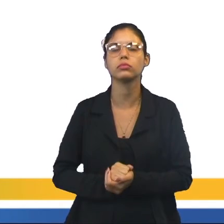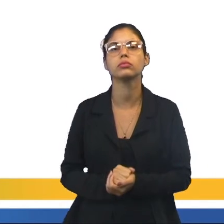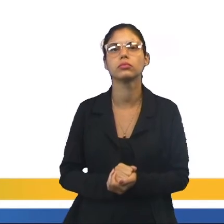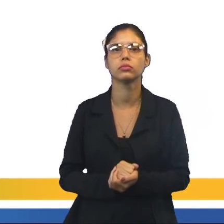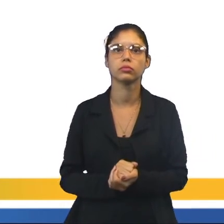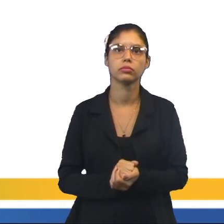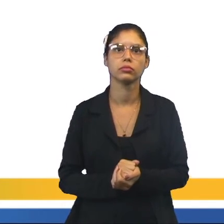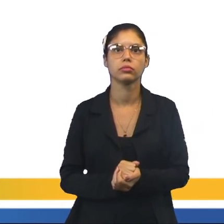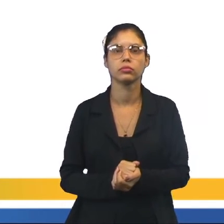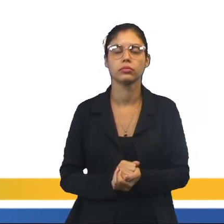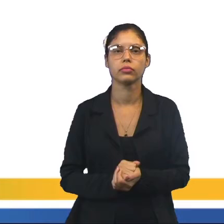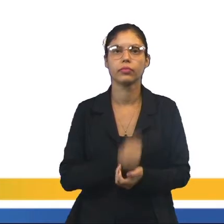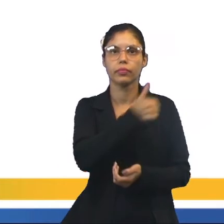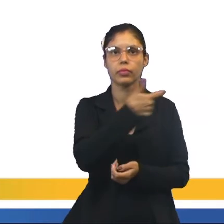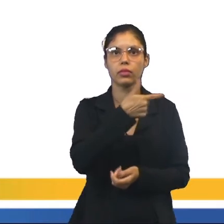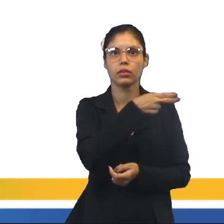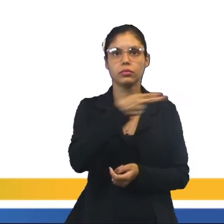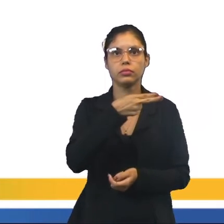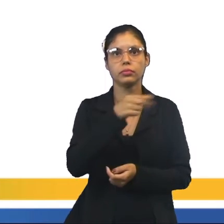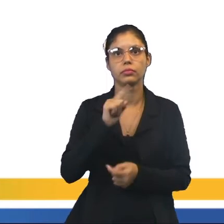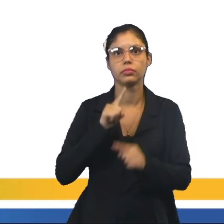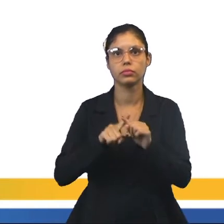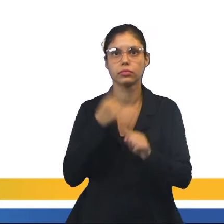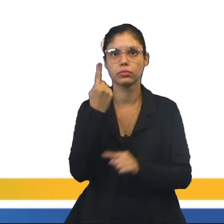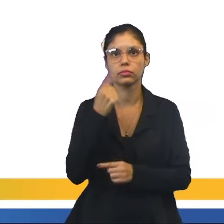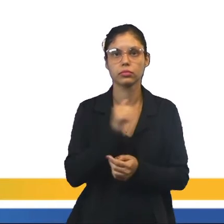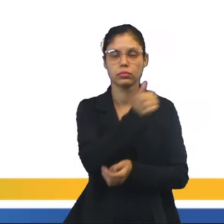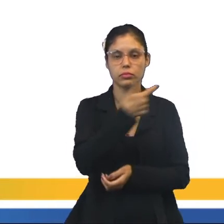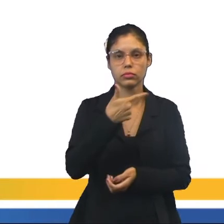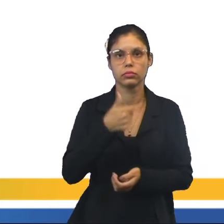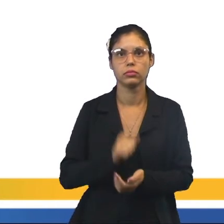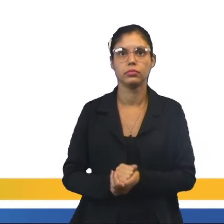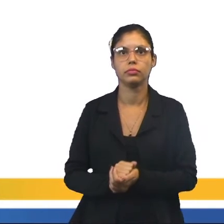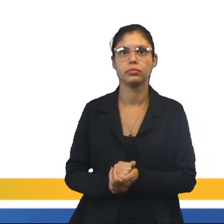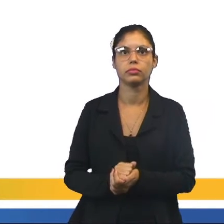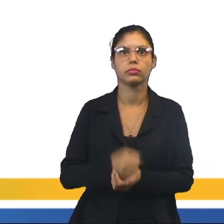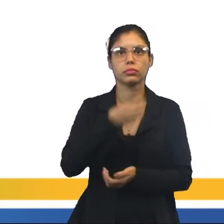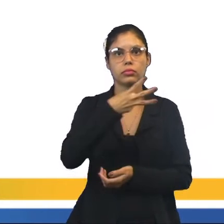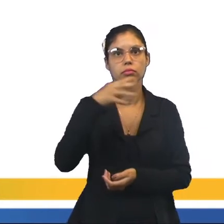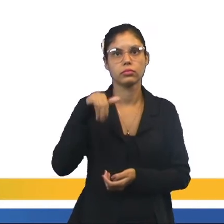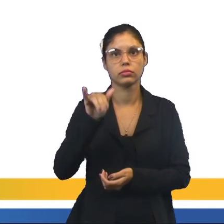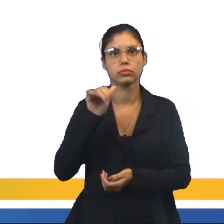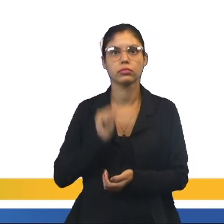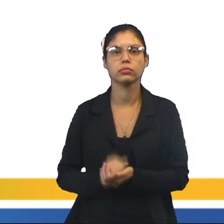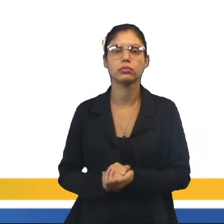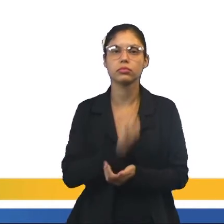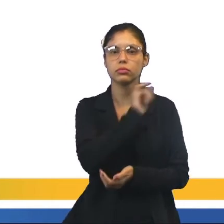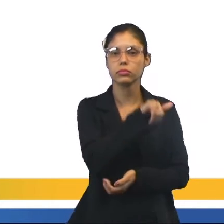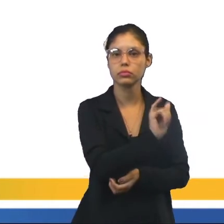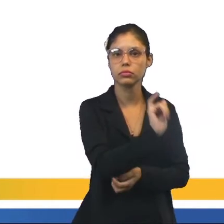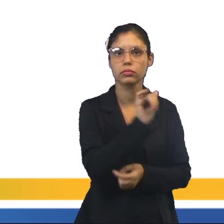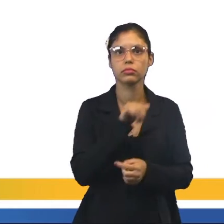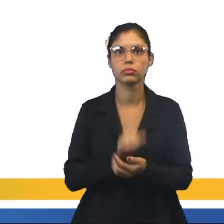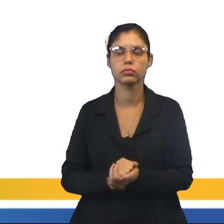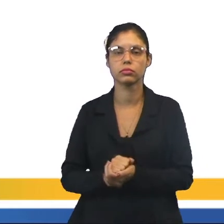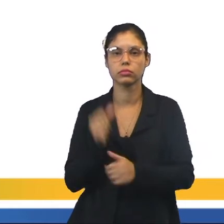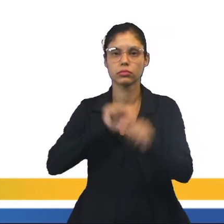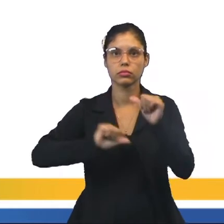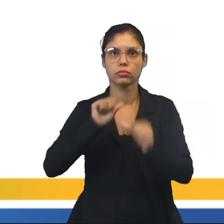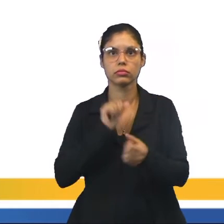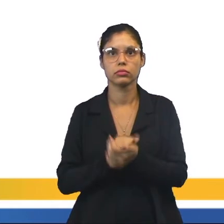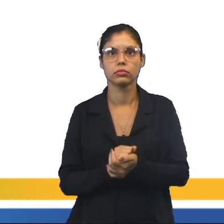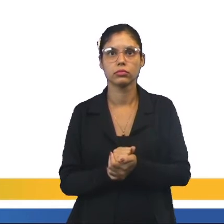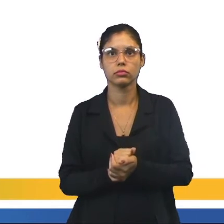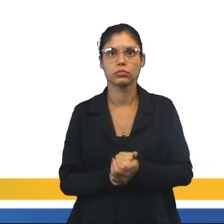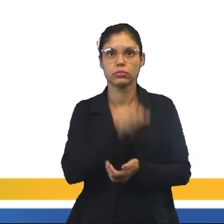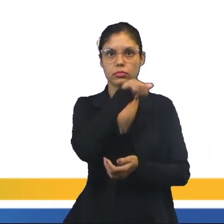y. 12 vezes 1 é igual a 12. 3 vezes y é igual a 3y. Trocando de